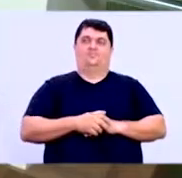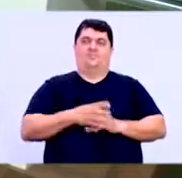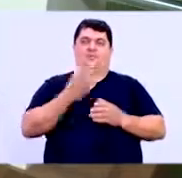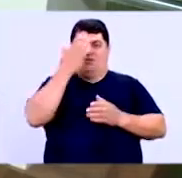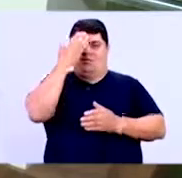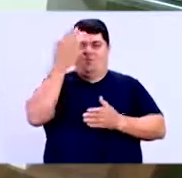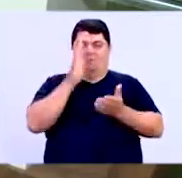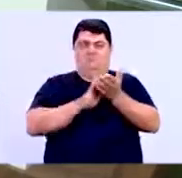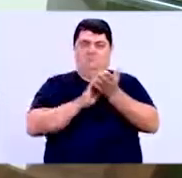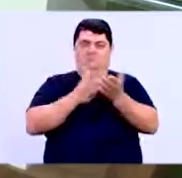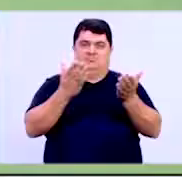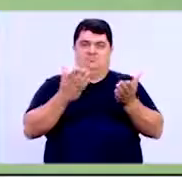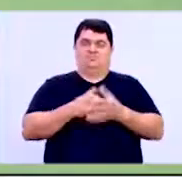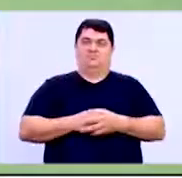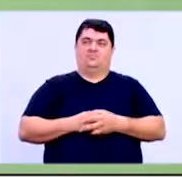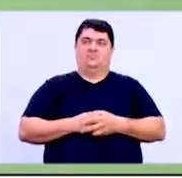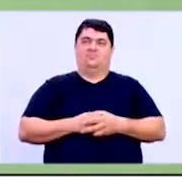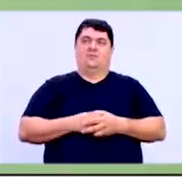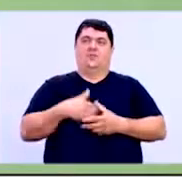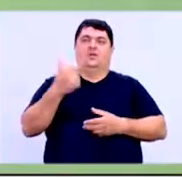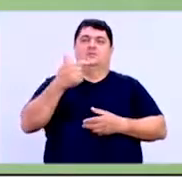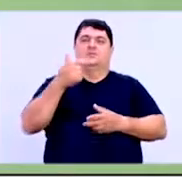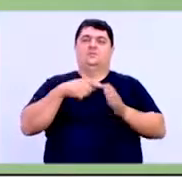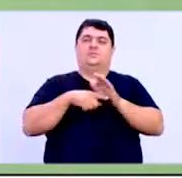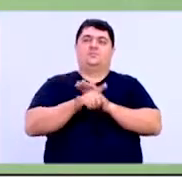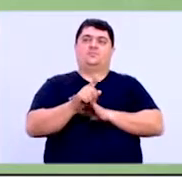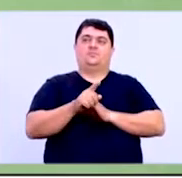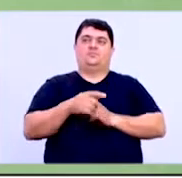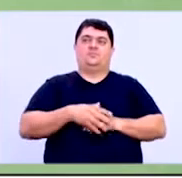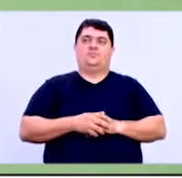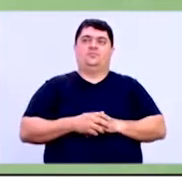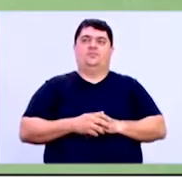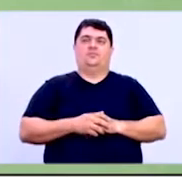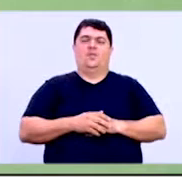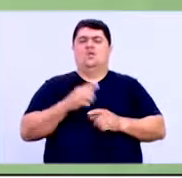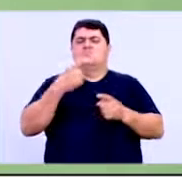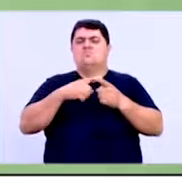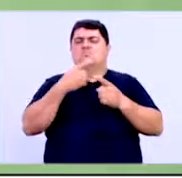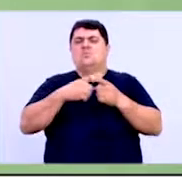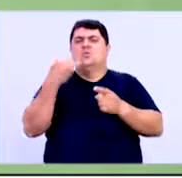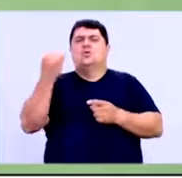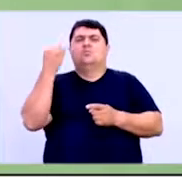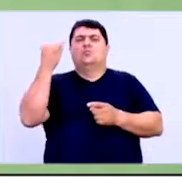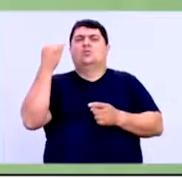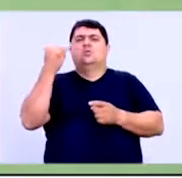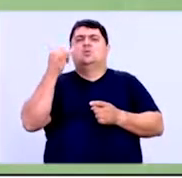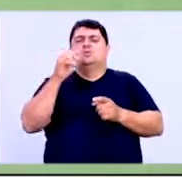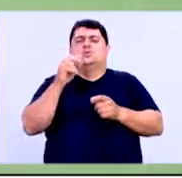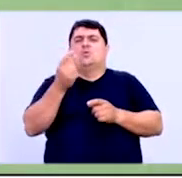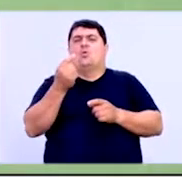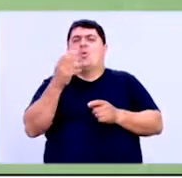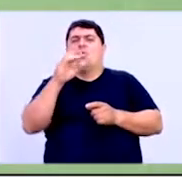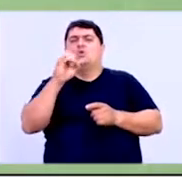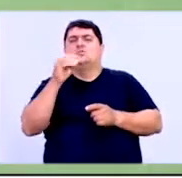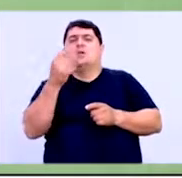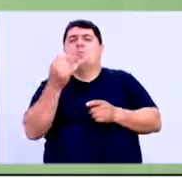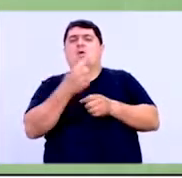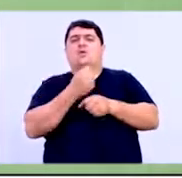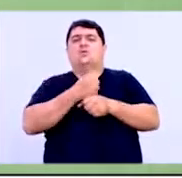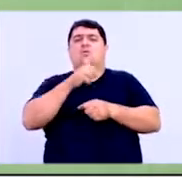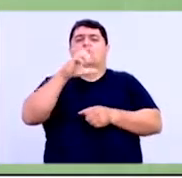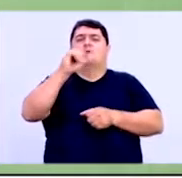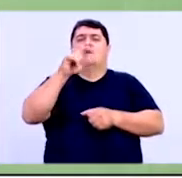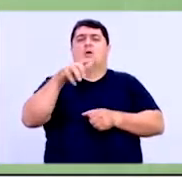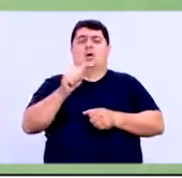participação. Vamos para a segunda pergunta. Ótimo. Qual a importância do orçamento de caixa? Temos várias